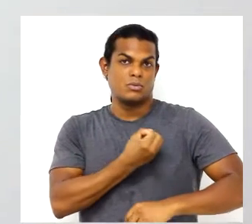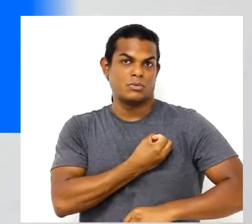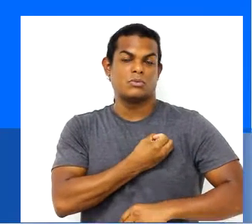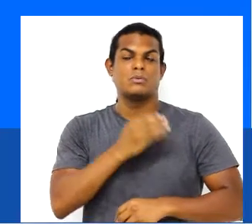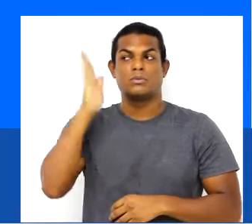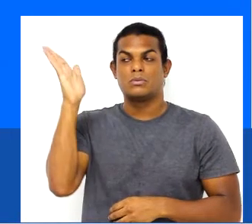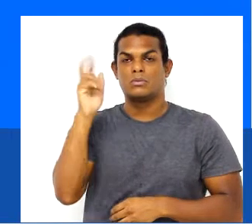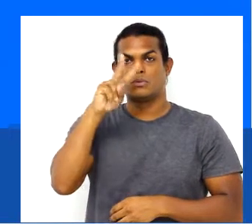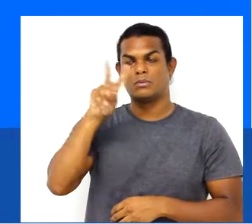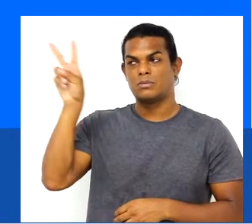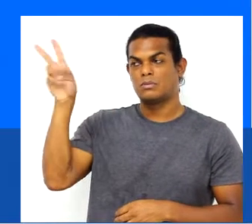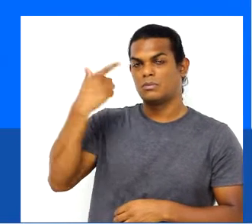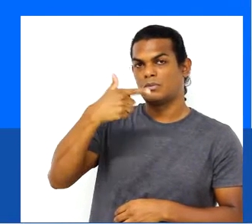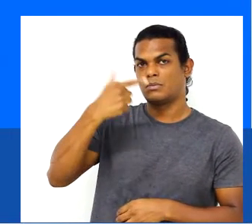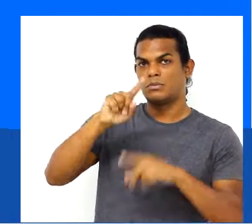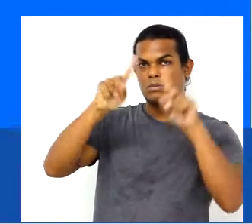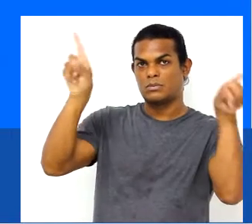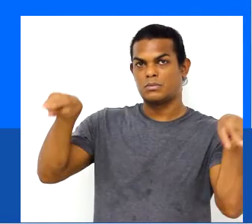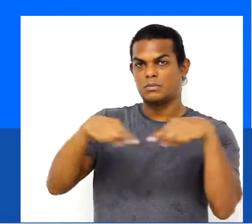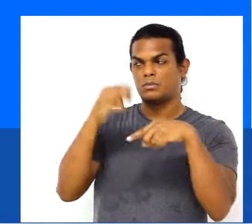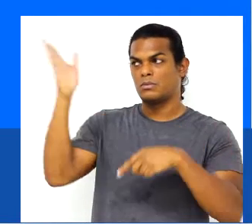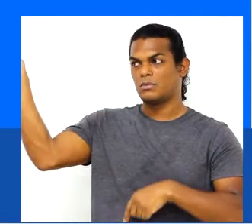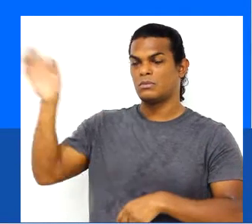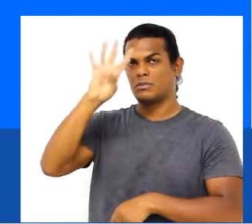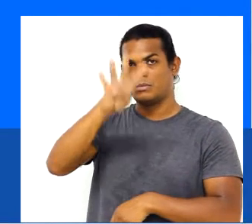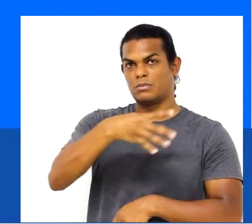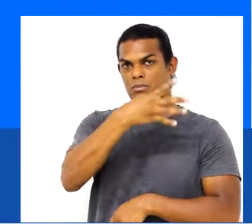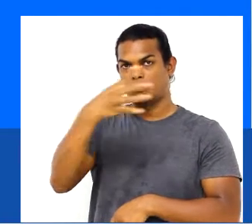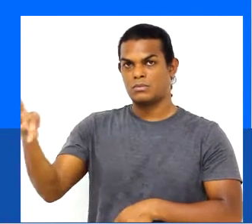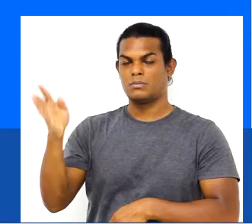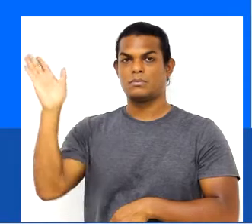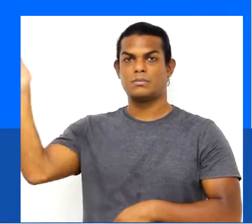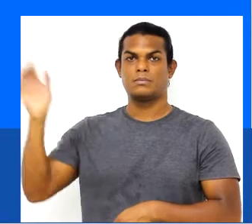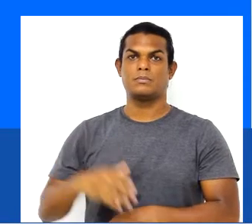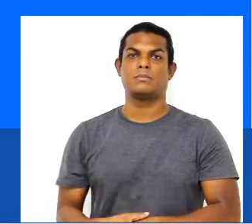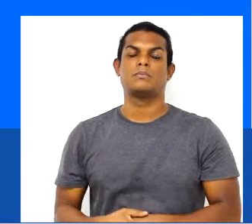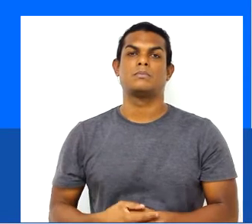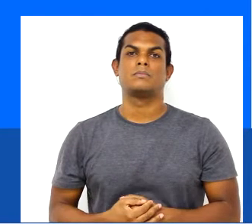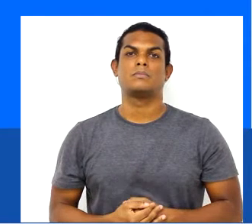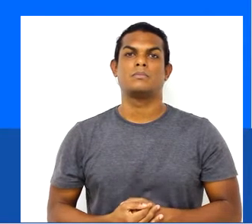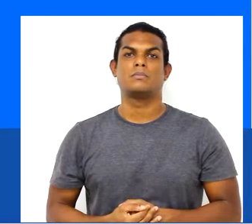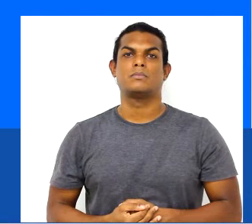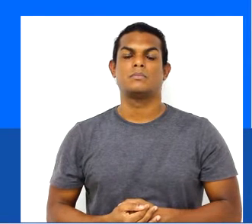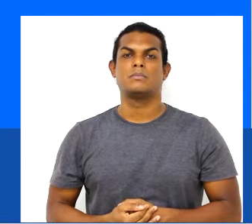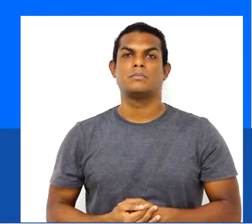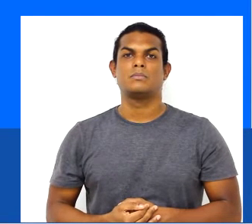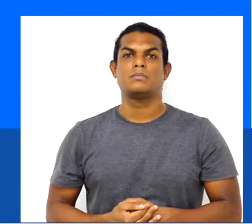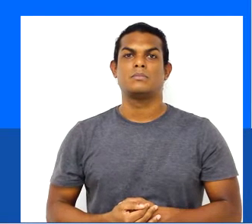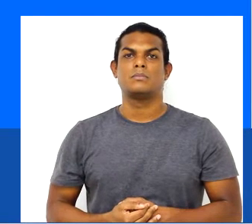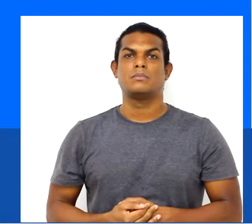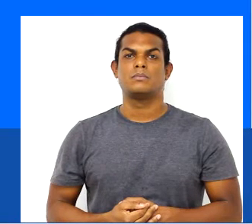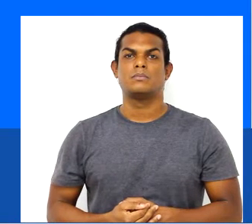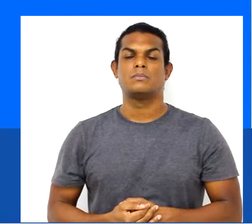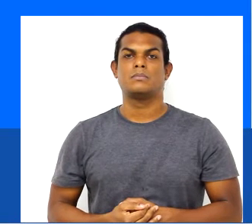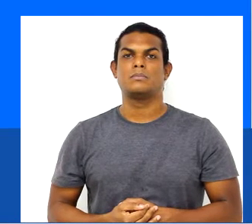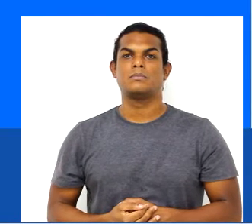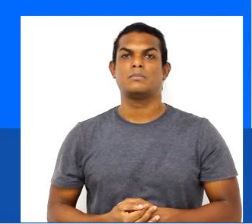tabela. Ela se encontra com os valores de livros retirados do menor para o maior, por rol, como eu já